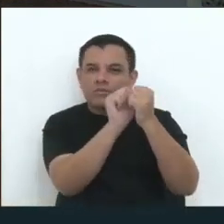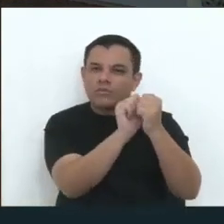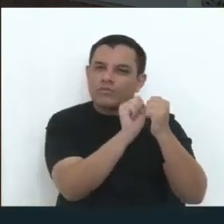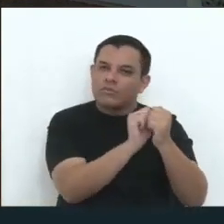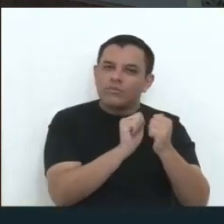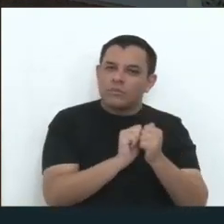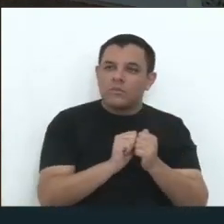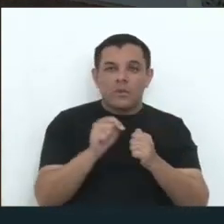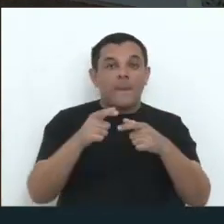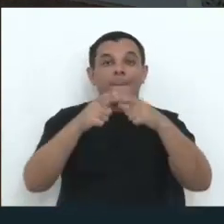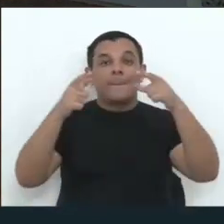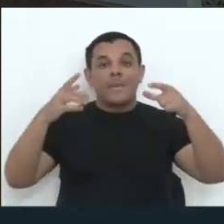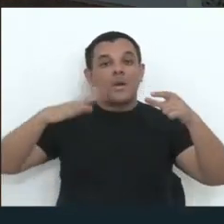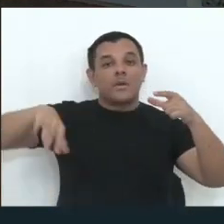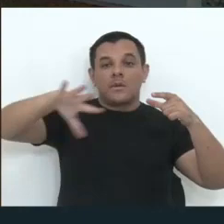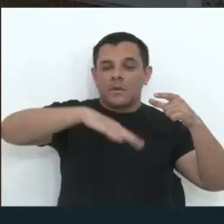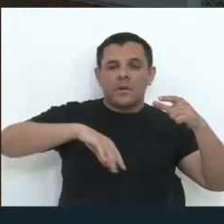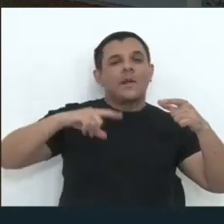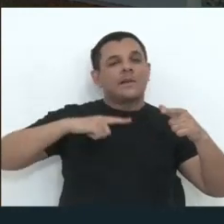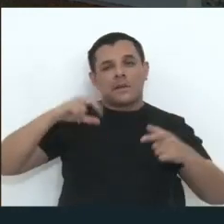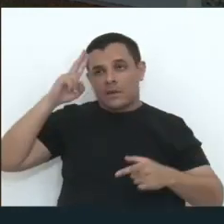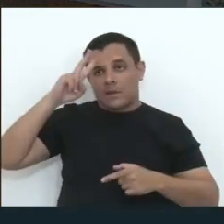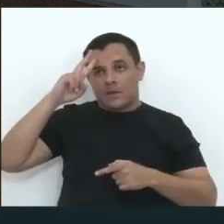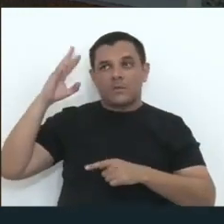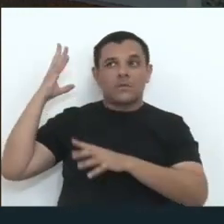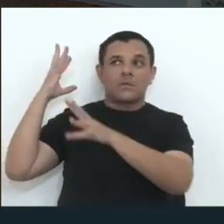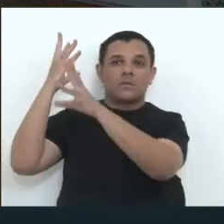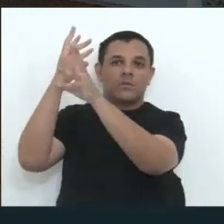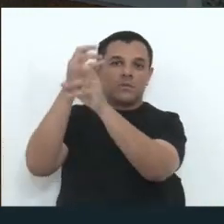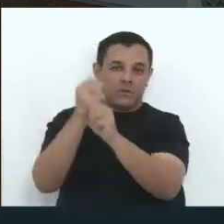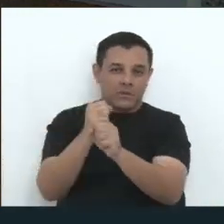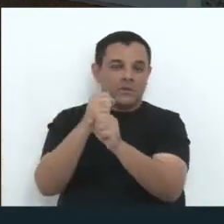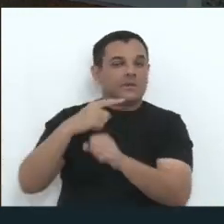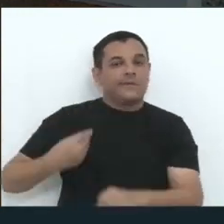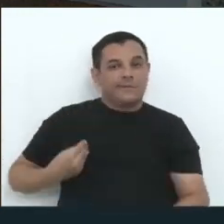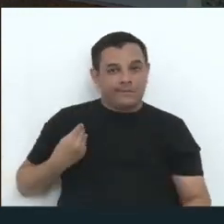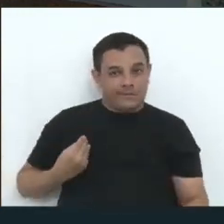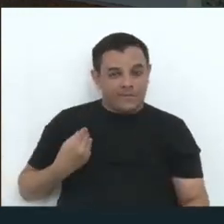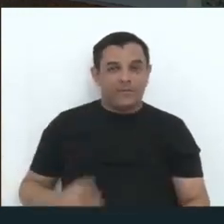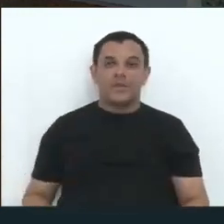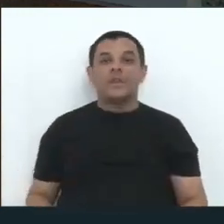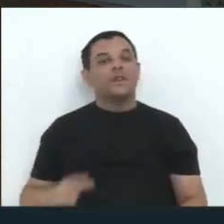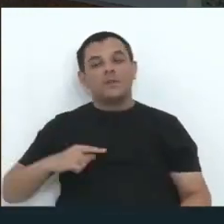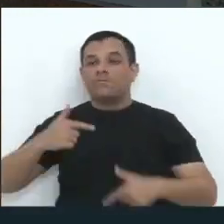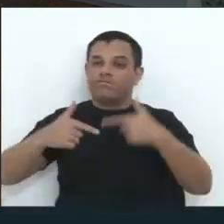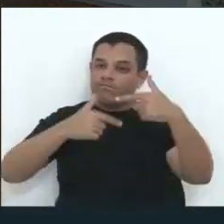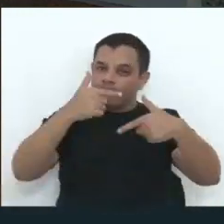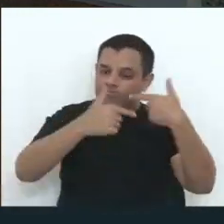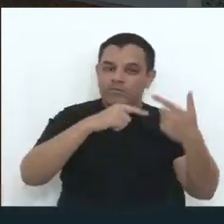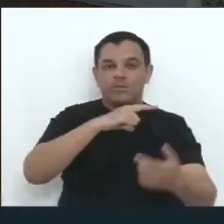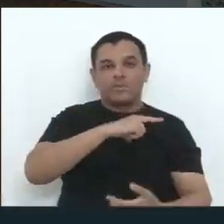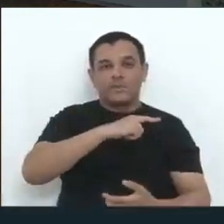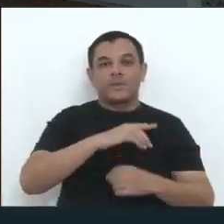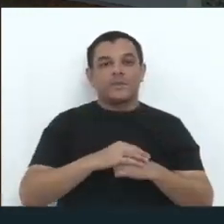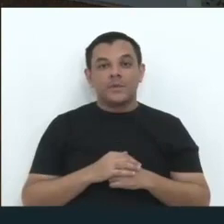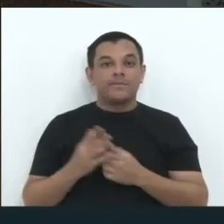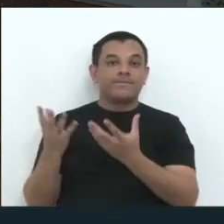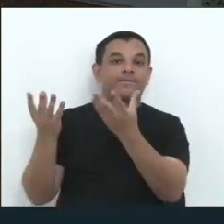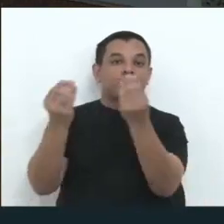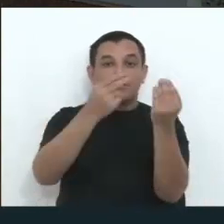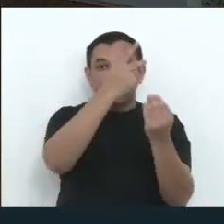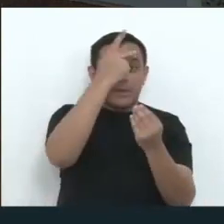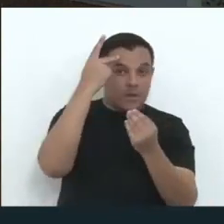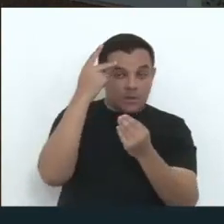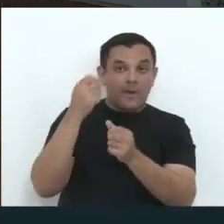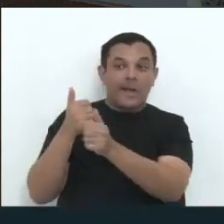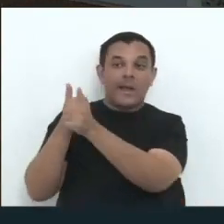grande maioria passou por uma história de vida, passou por uma história de trabalho. E muitas pessoas